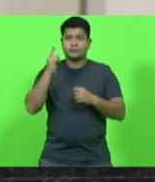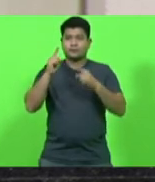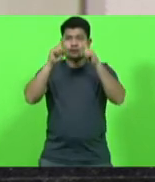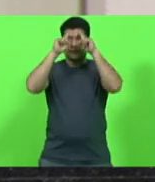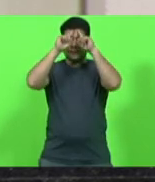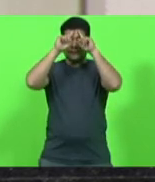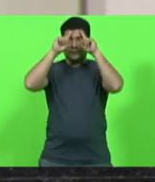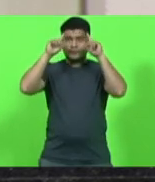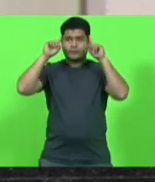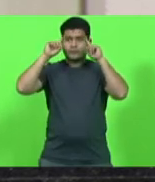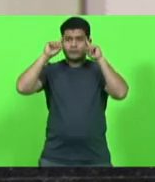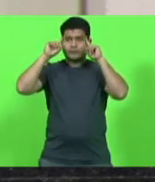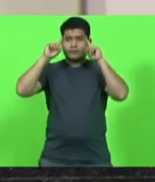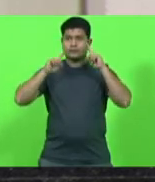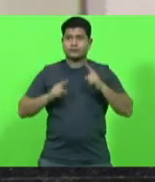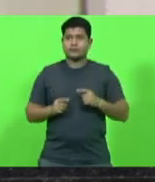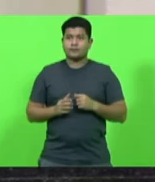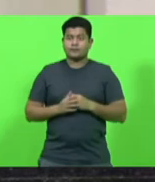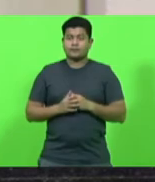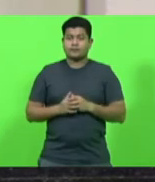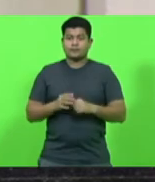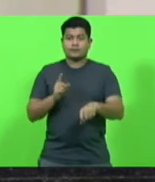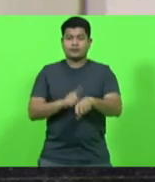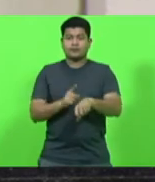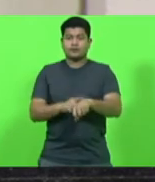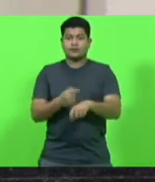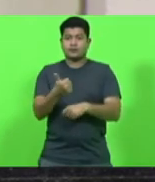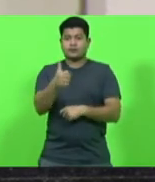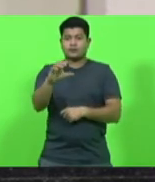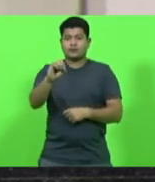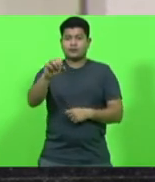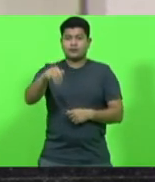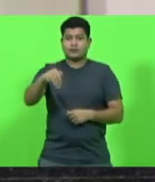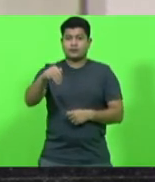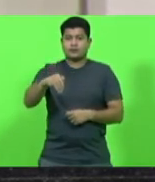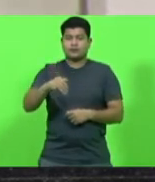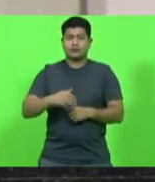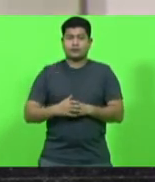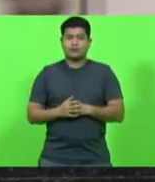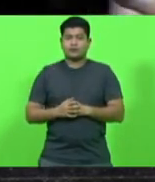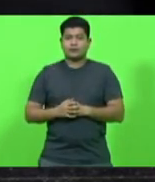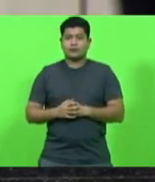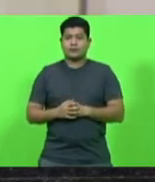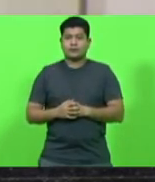Neudi Sareta, por 10 minutos, deputado.